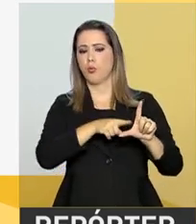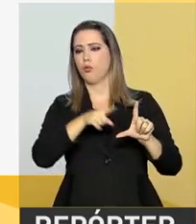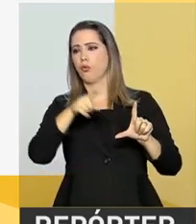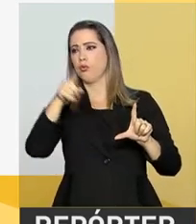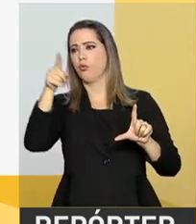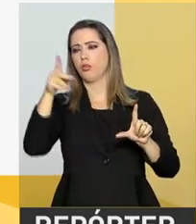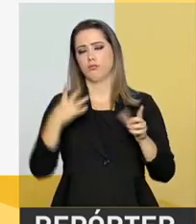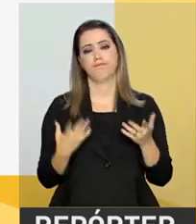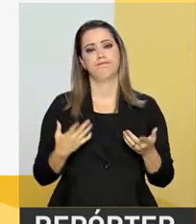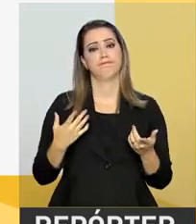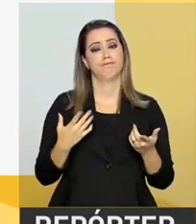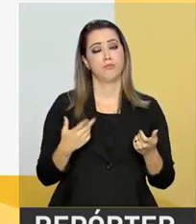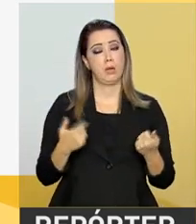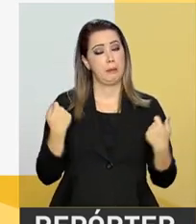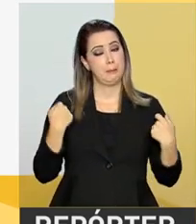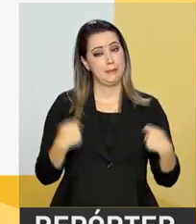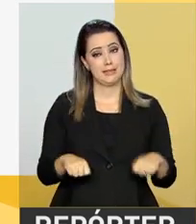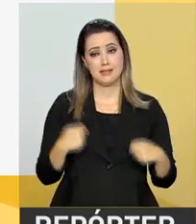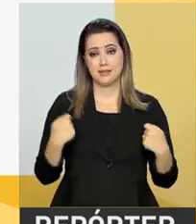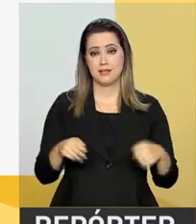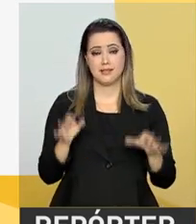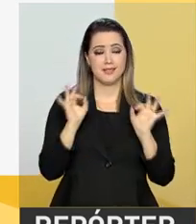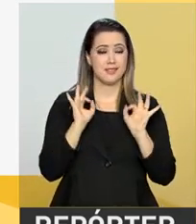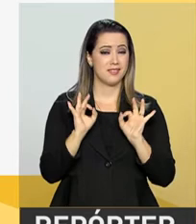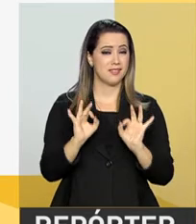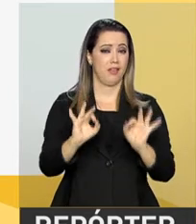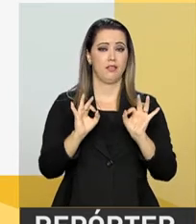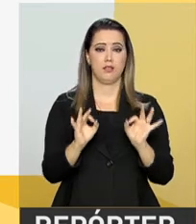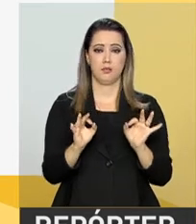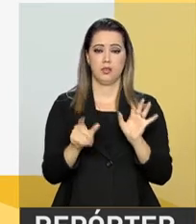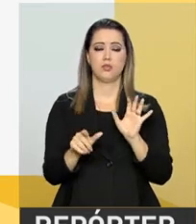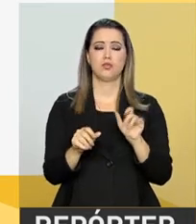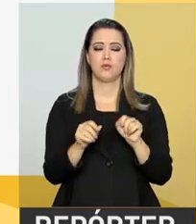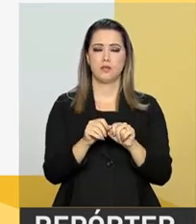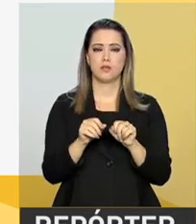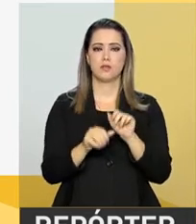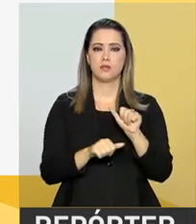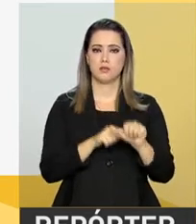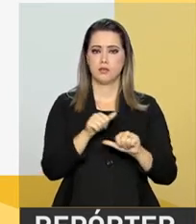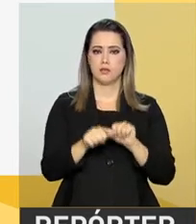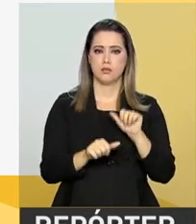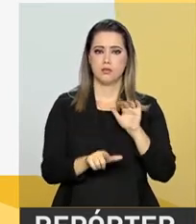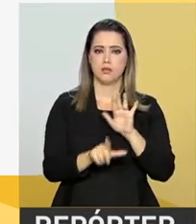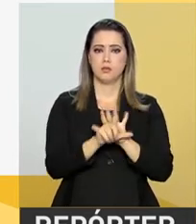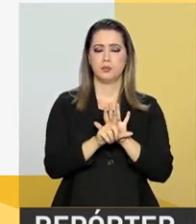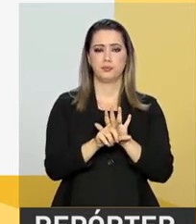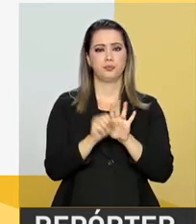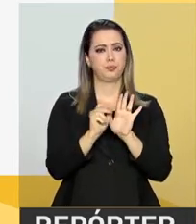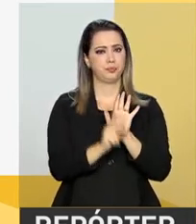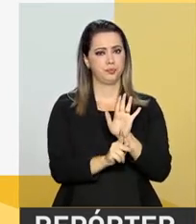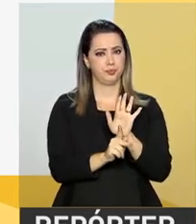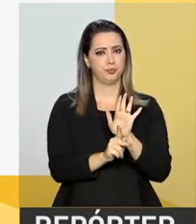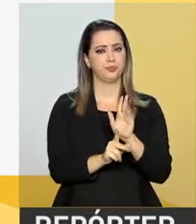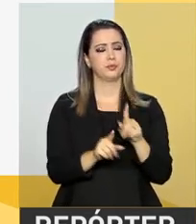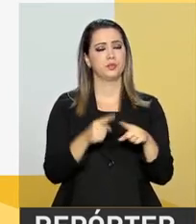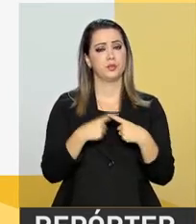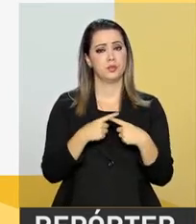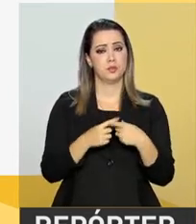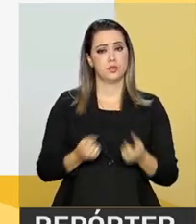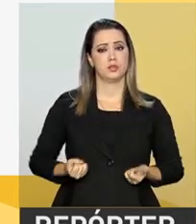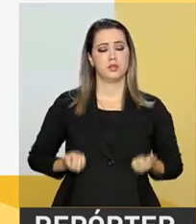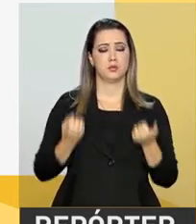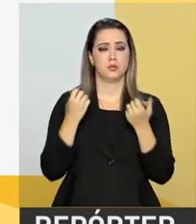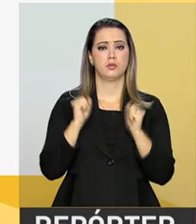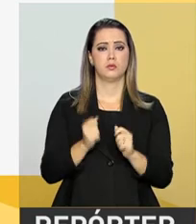necessário que se faça a aprovação da reforma da previdência para aqui as perdas